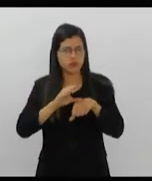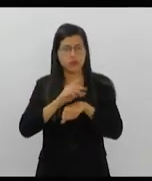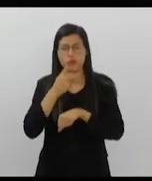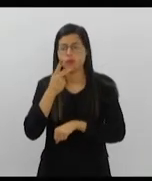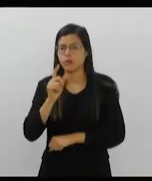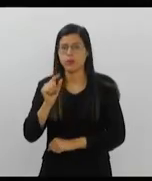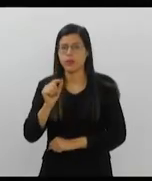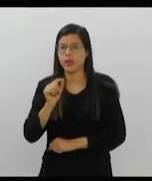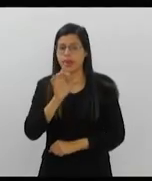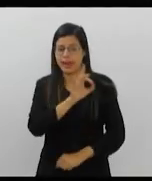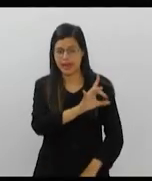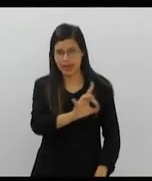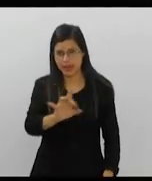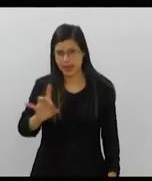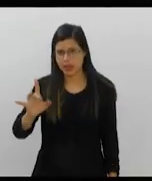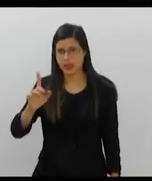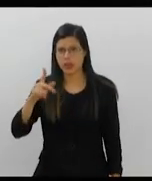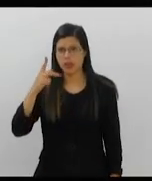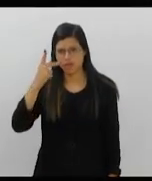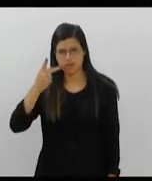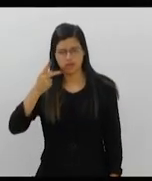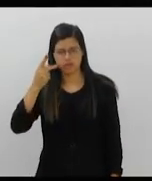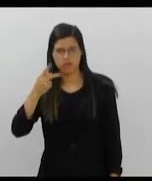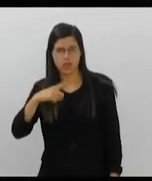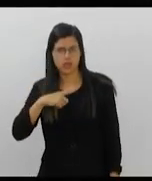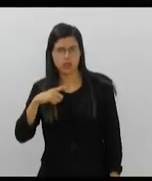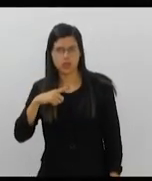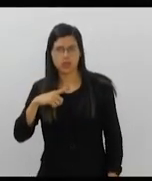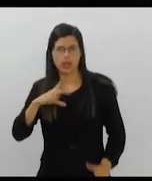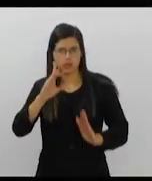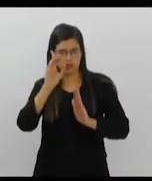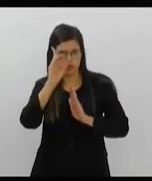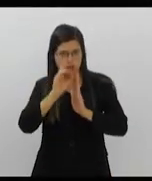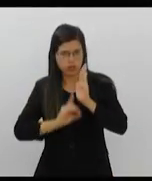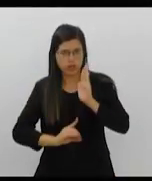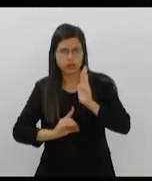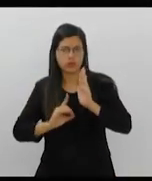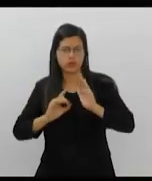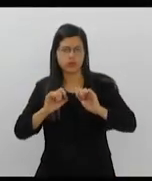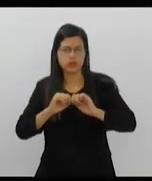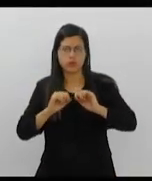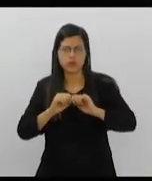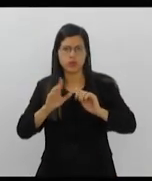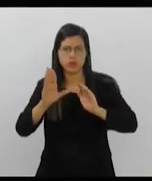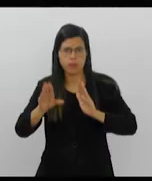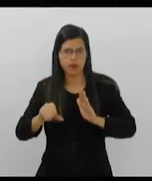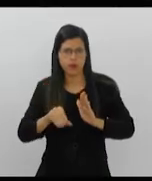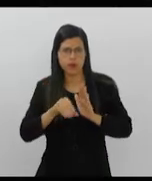parlamentar teria o direito de fazer uma emenda